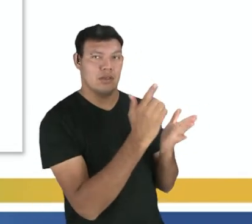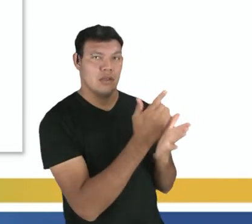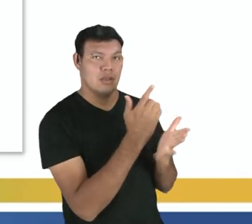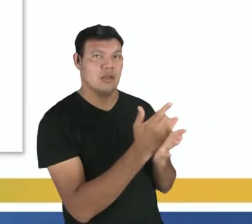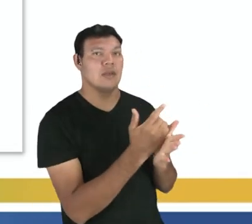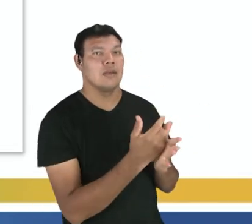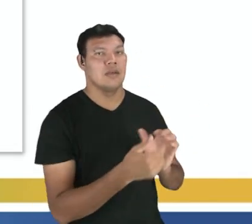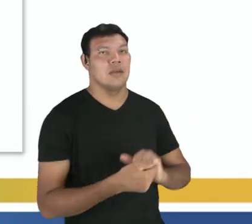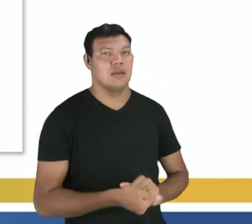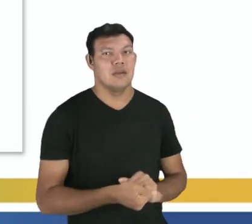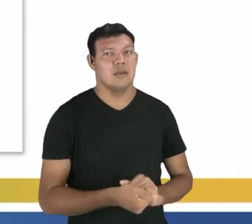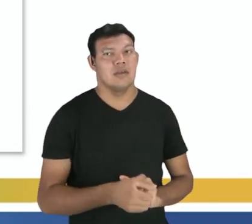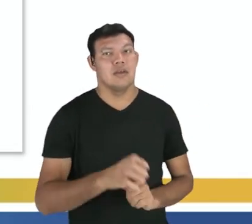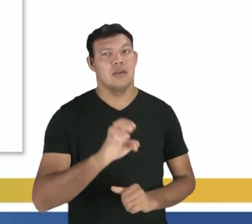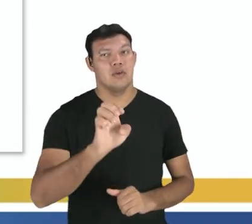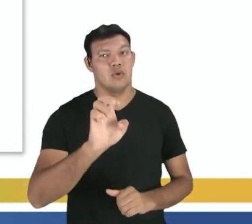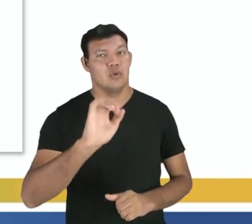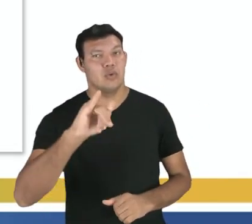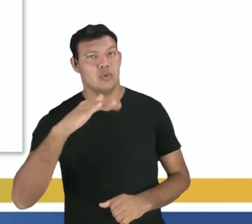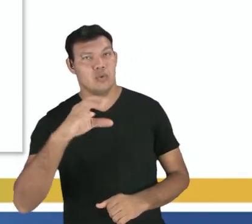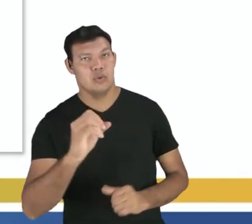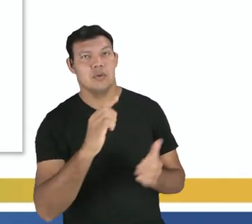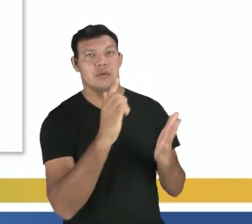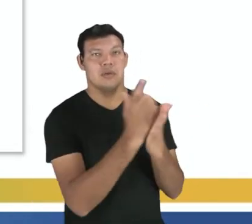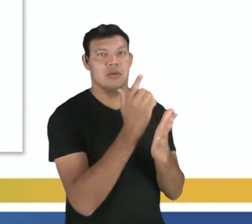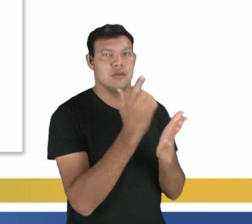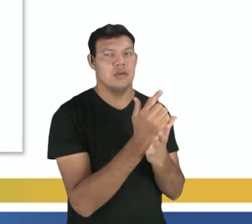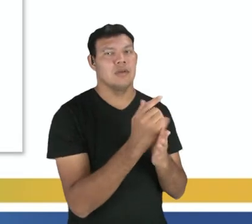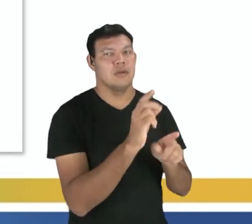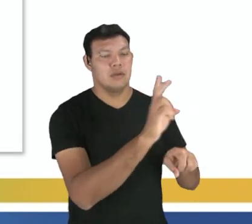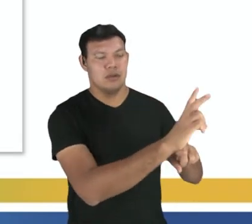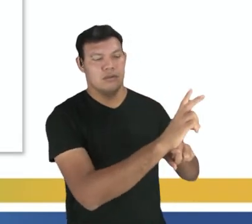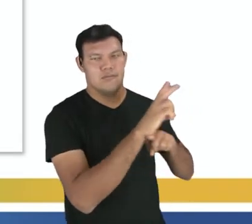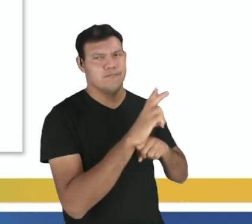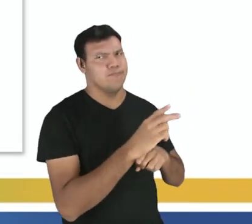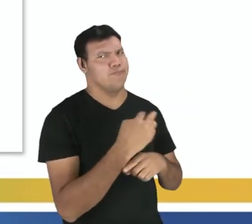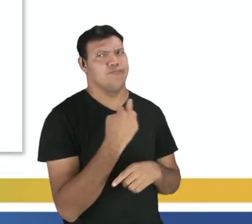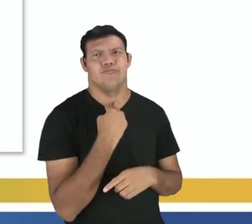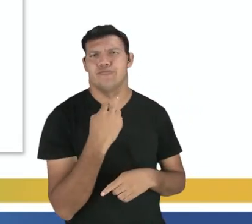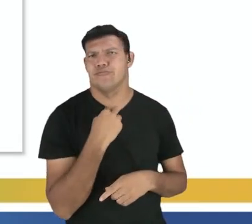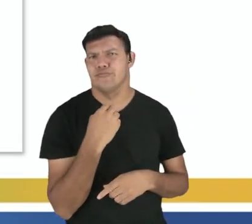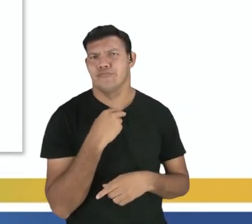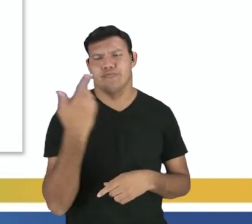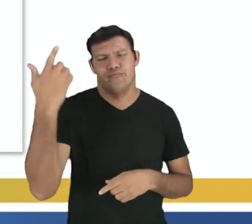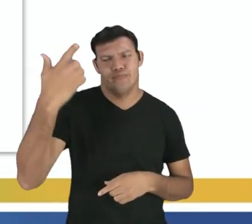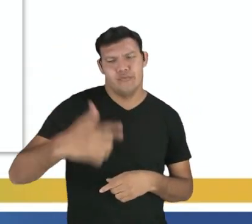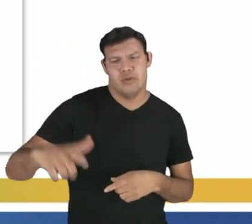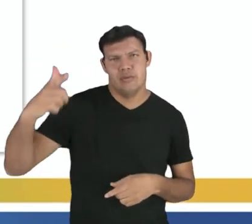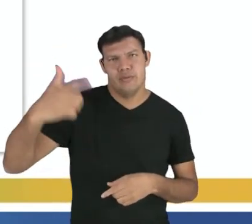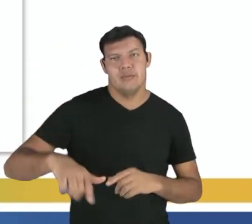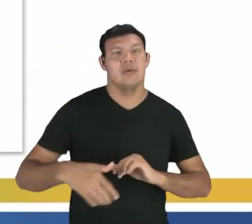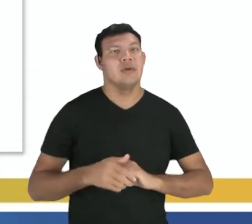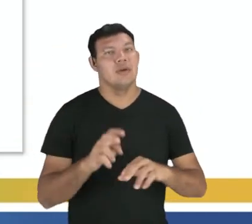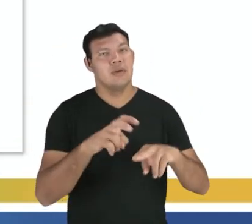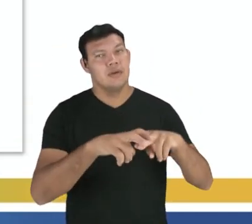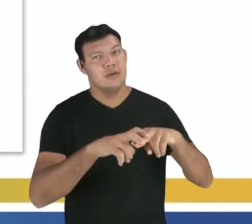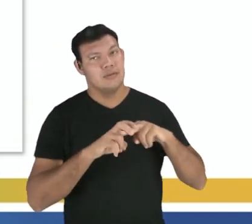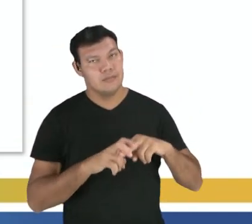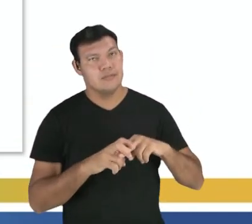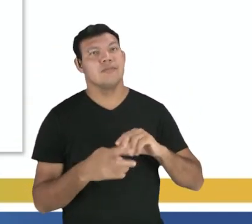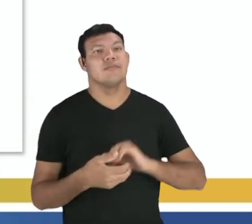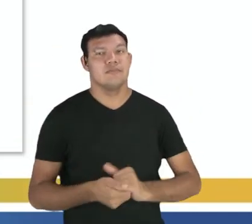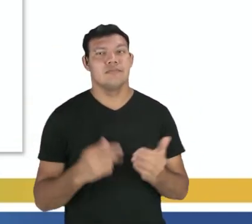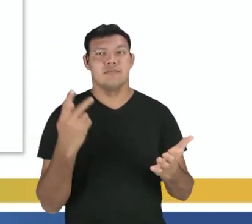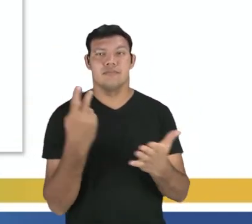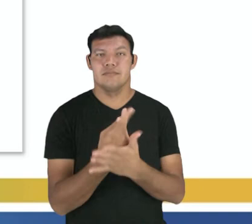Gente, entre o pronome relativo cujo não pode estar seguido do mesmo termo que o anterior. É por isso também que se configura